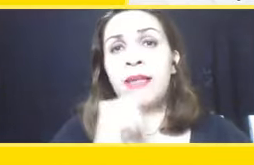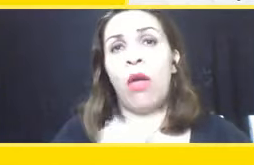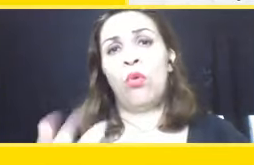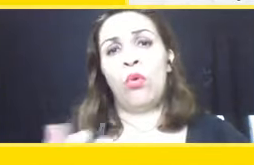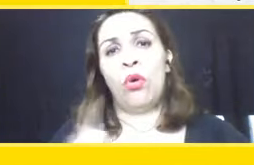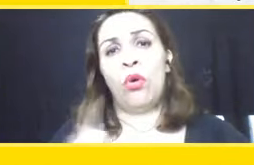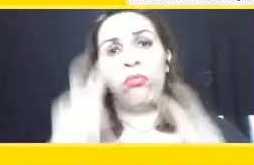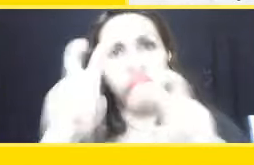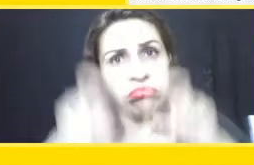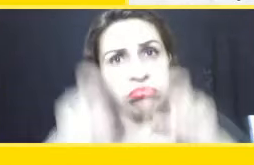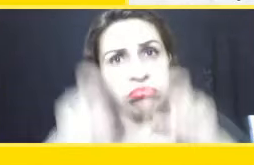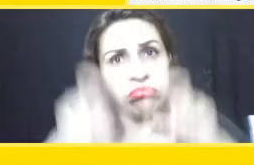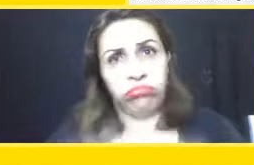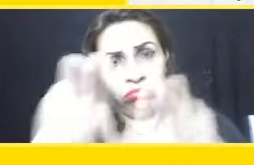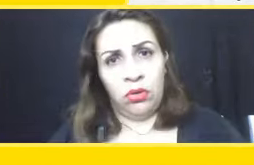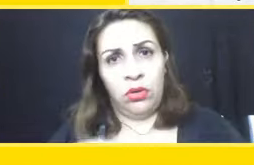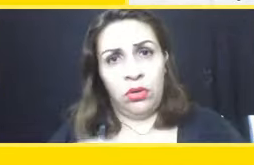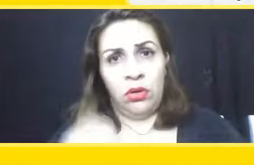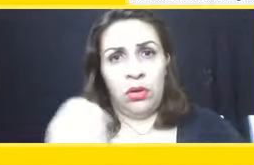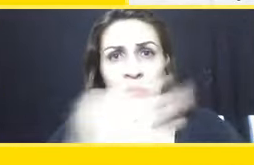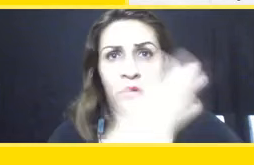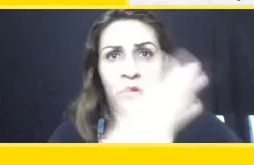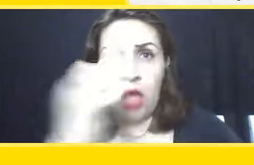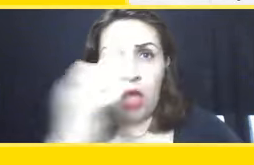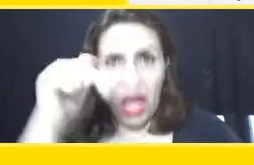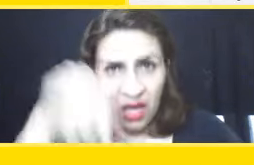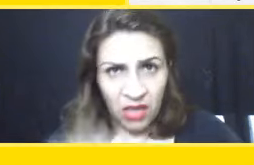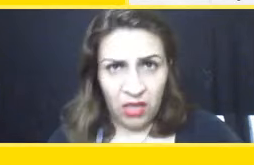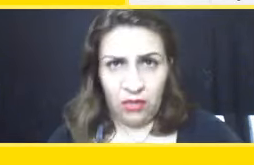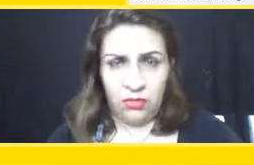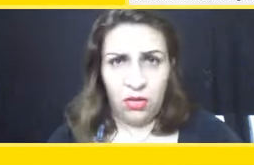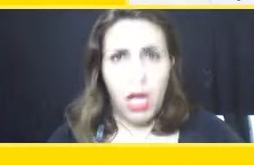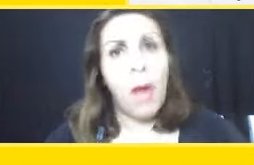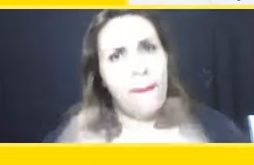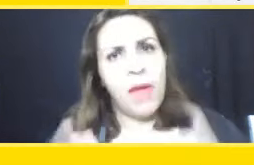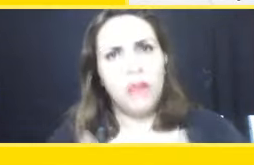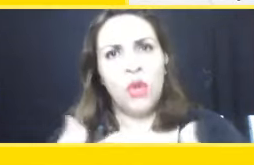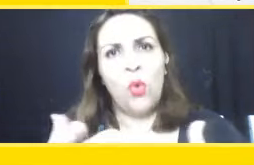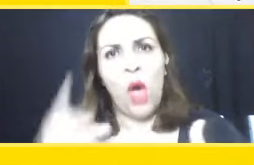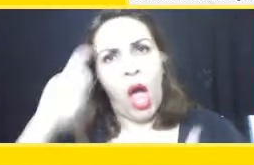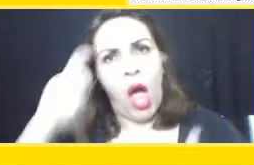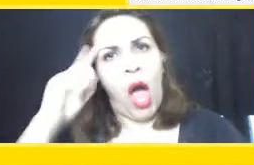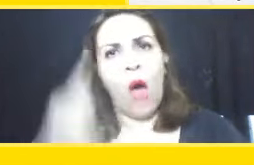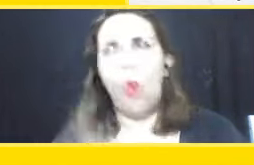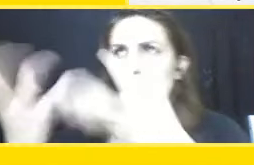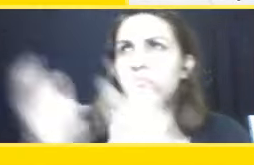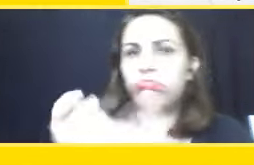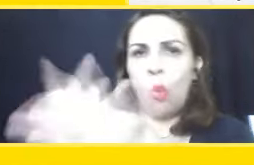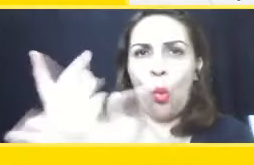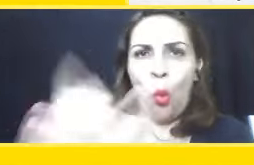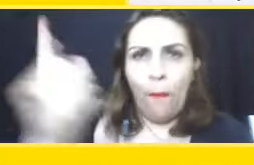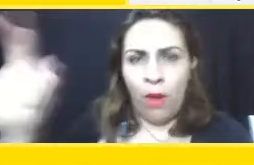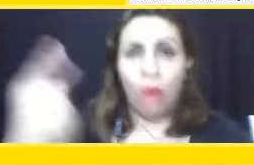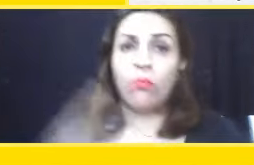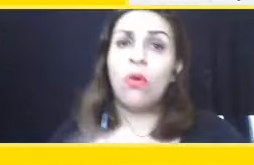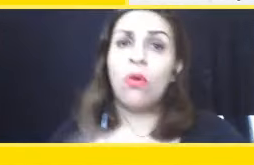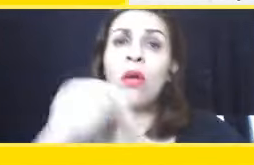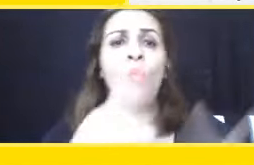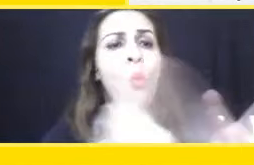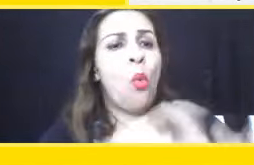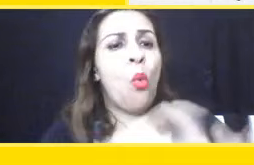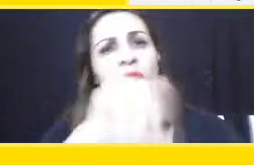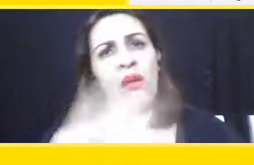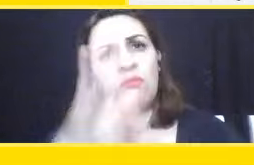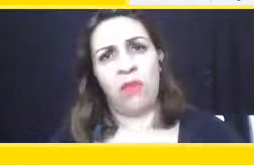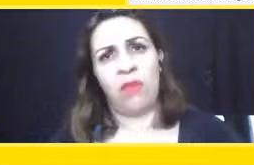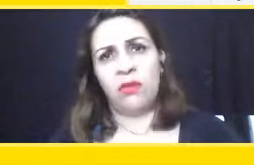da maconha para fins medicinais, mas sou favorável à importação do medicamento, sim. Sou contra o plantio porque hoje nós não